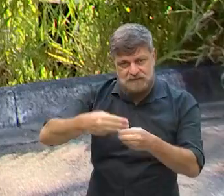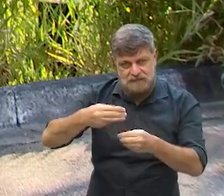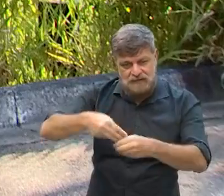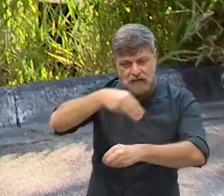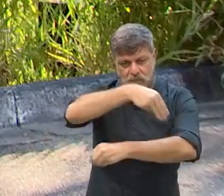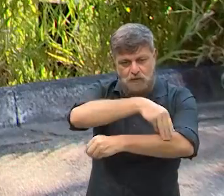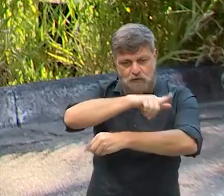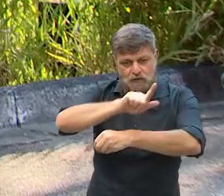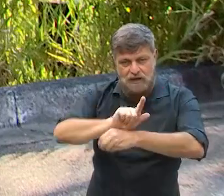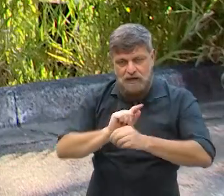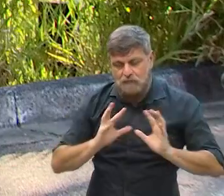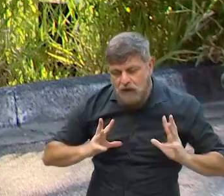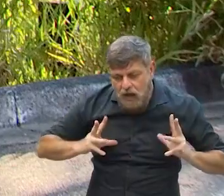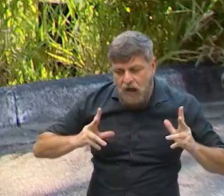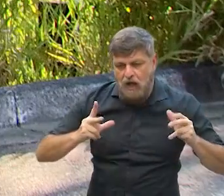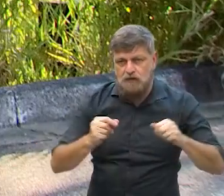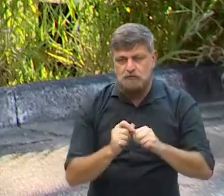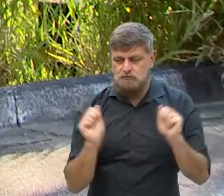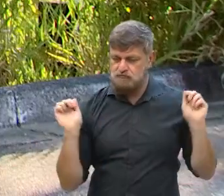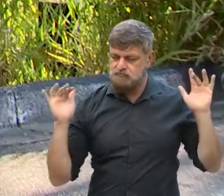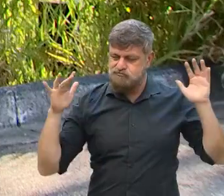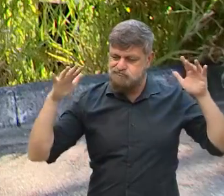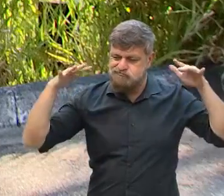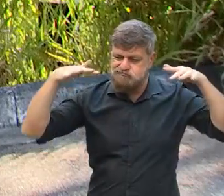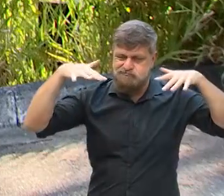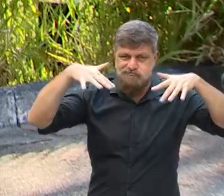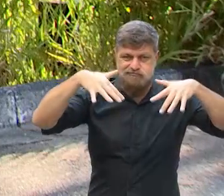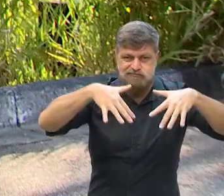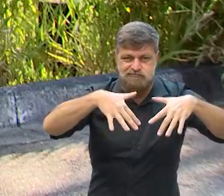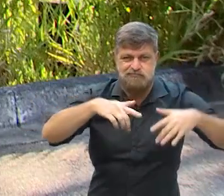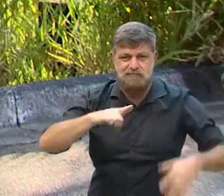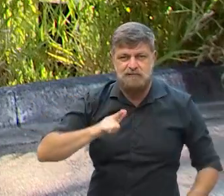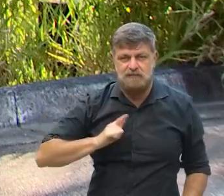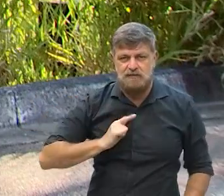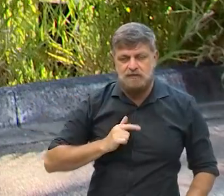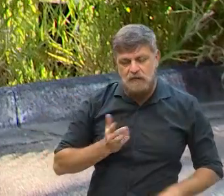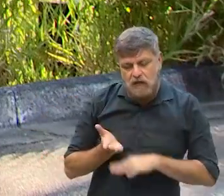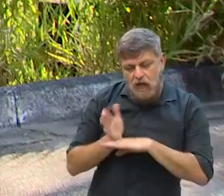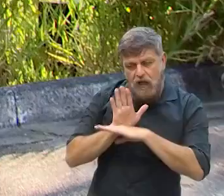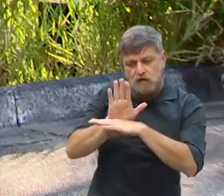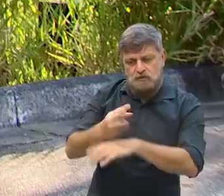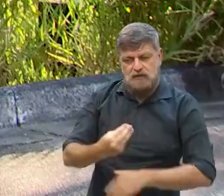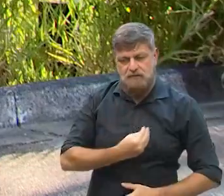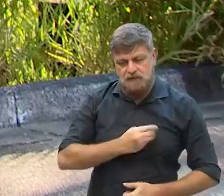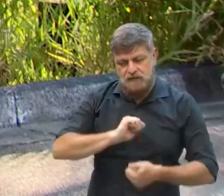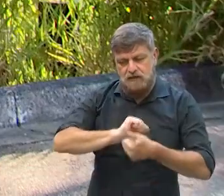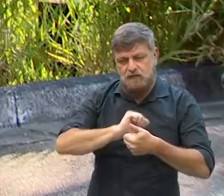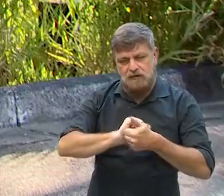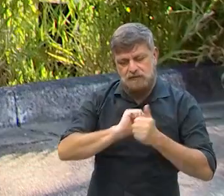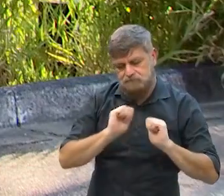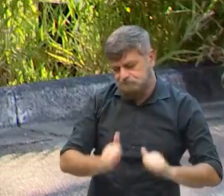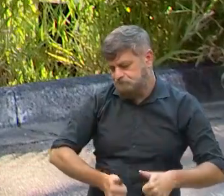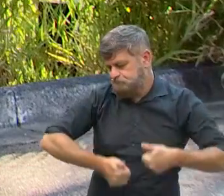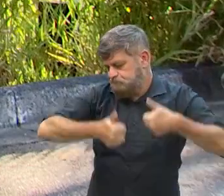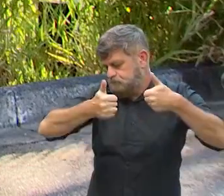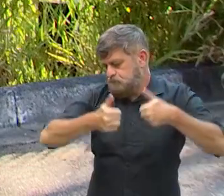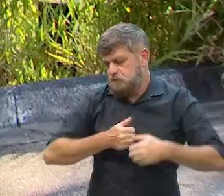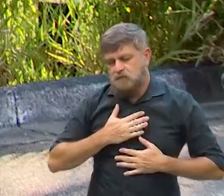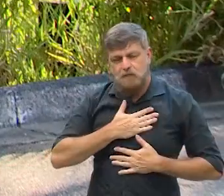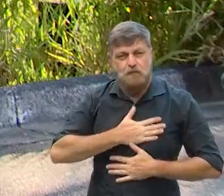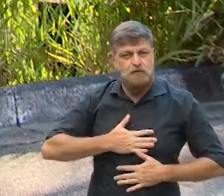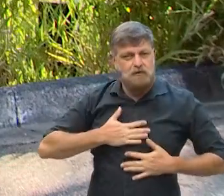é para todos. Então eu acho que isso contribui muito para a qualidade de vida da população. É um lugar muito agradável,